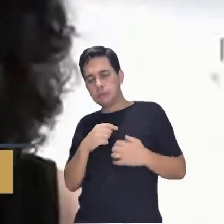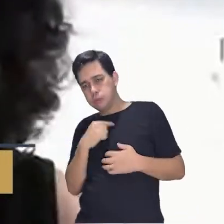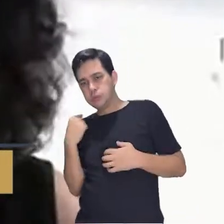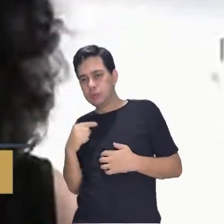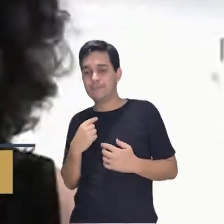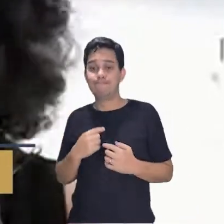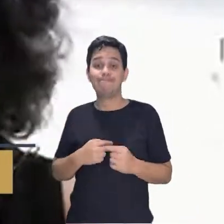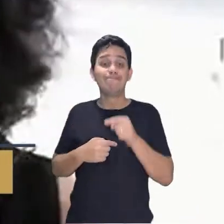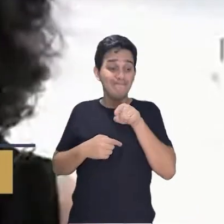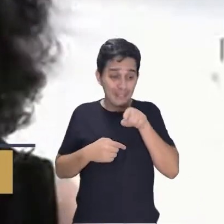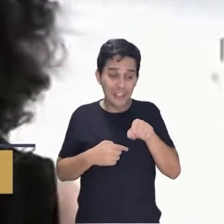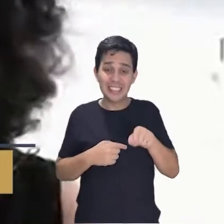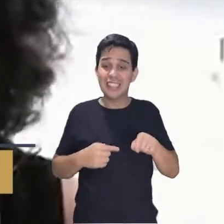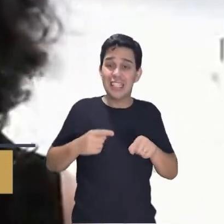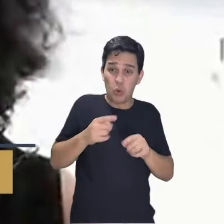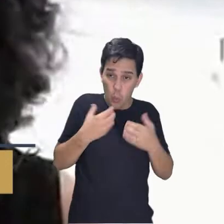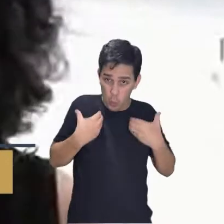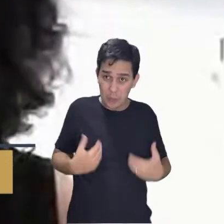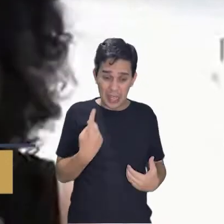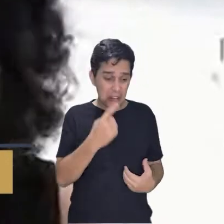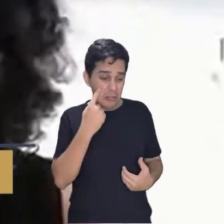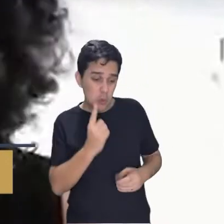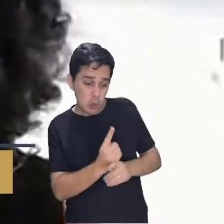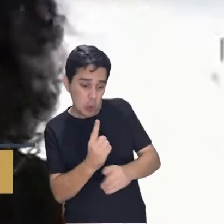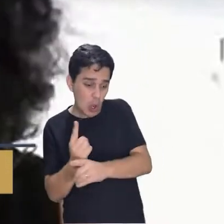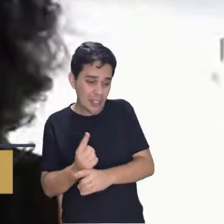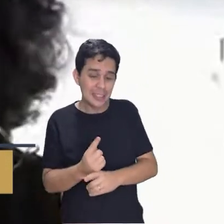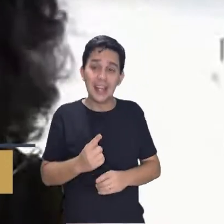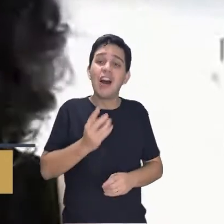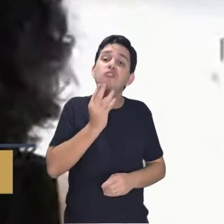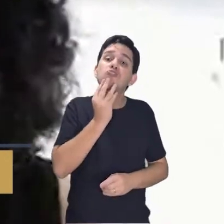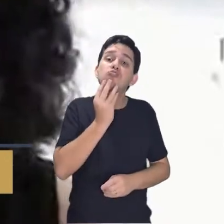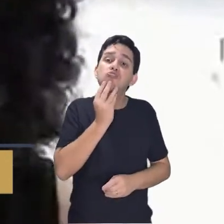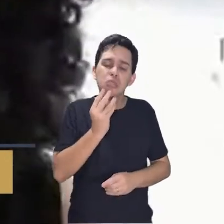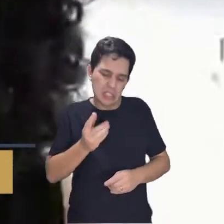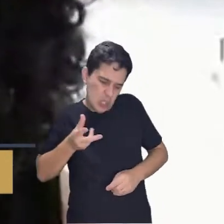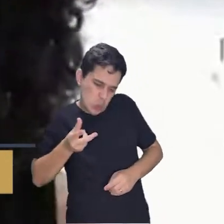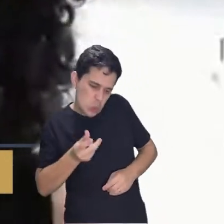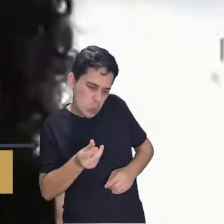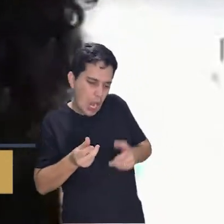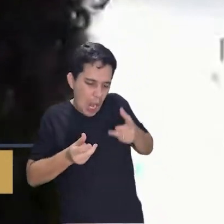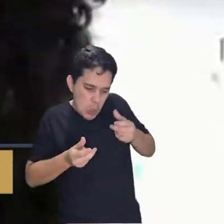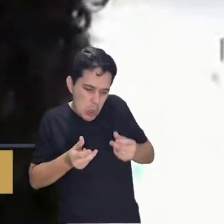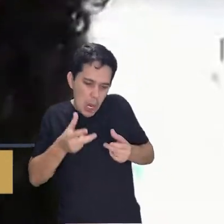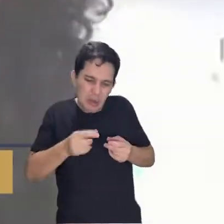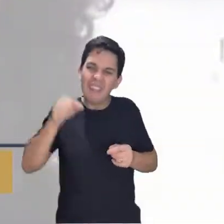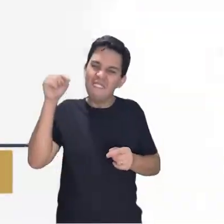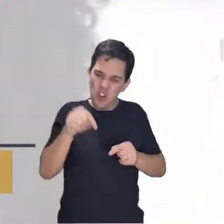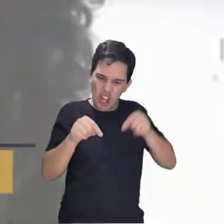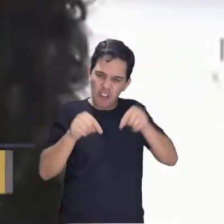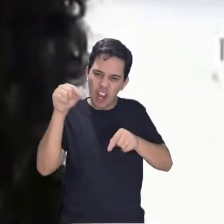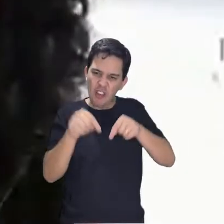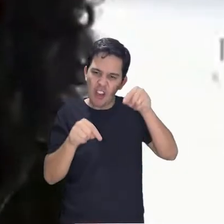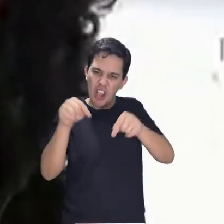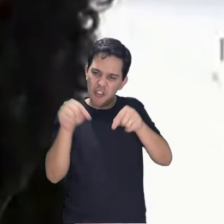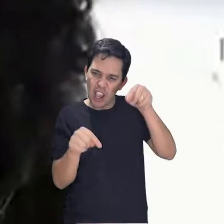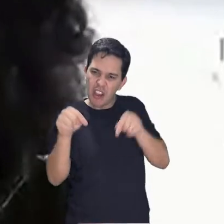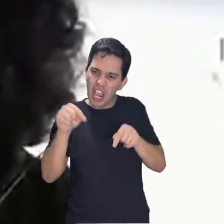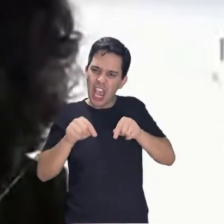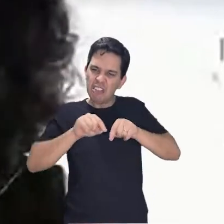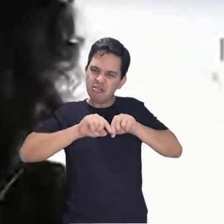nas nádegas, compatíveis justamente com o procedimento que eles fizeram na vítima na ocasião. A